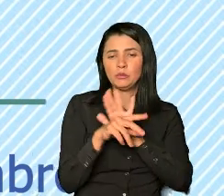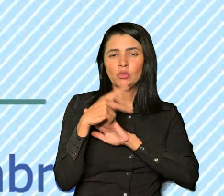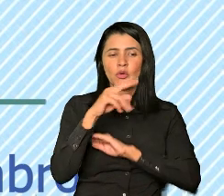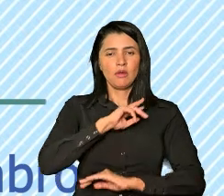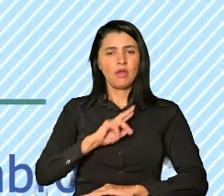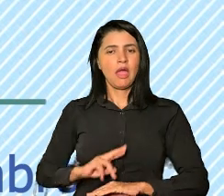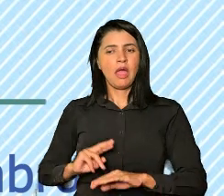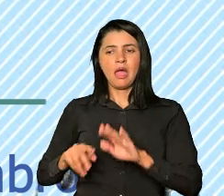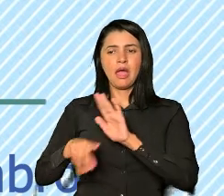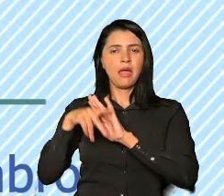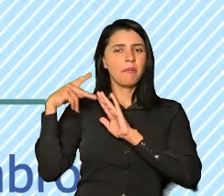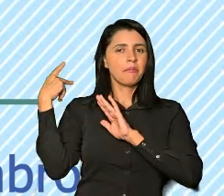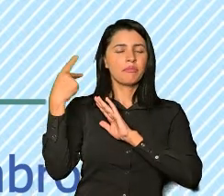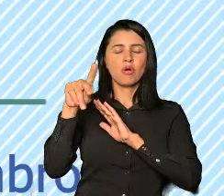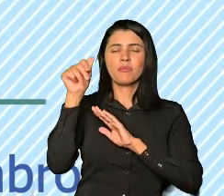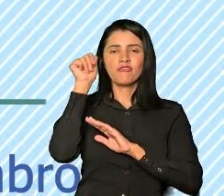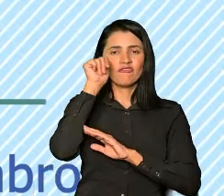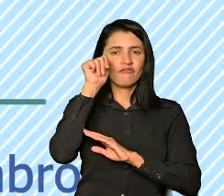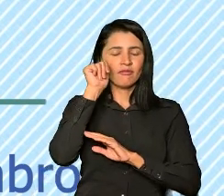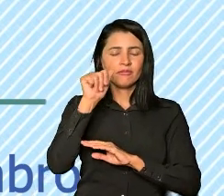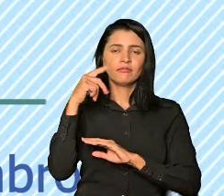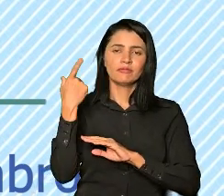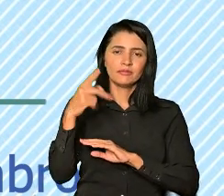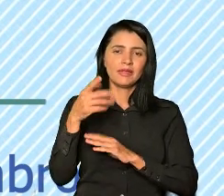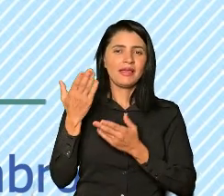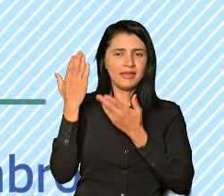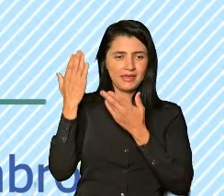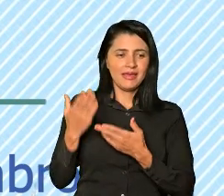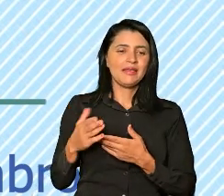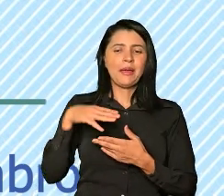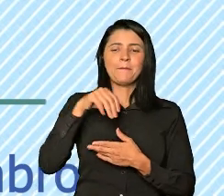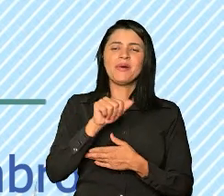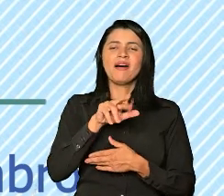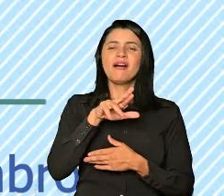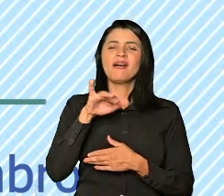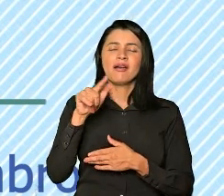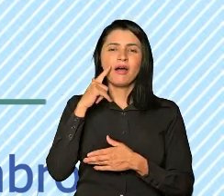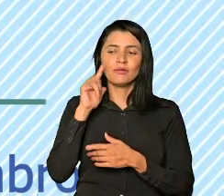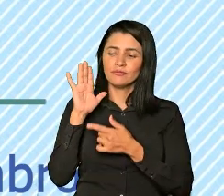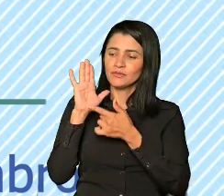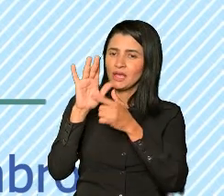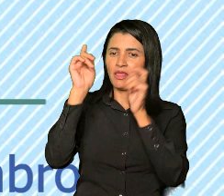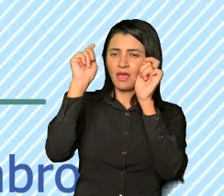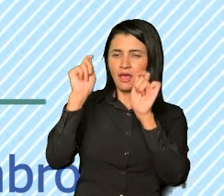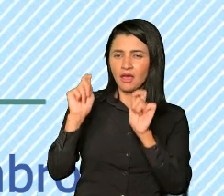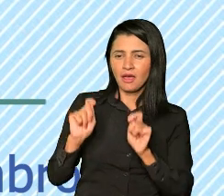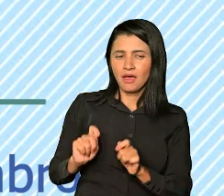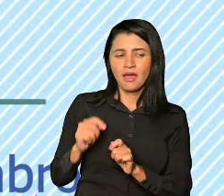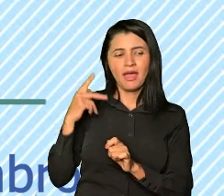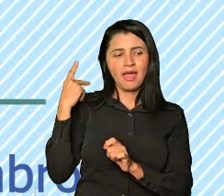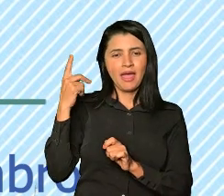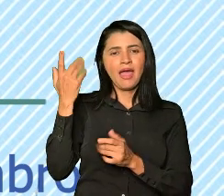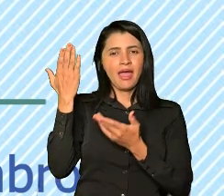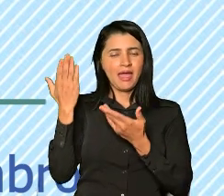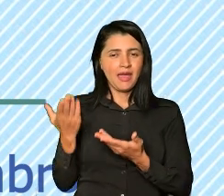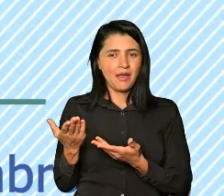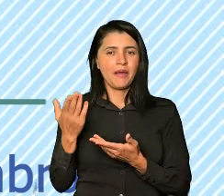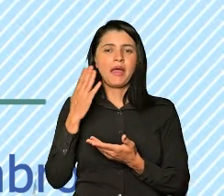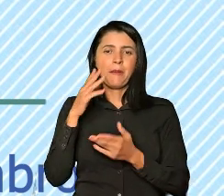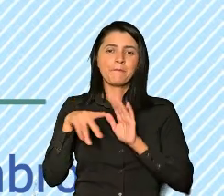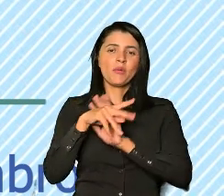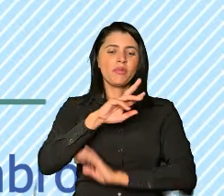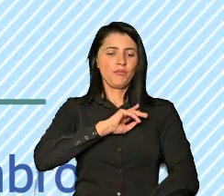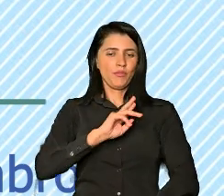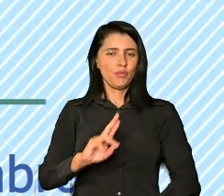altamente feminina. A Marianne, que vocês têm aí representado nesse monumento, o monumento é o monumento à